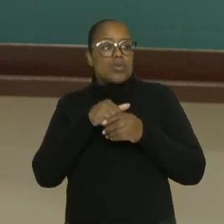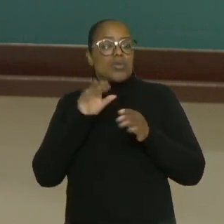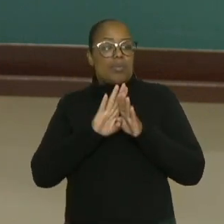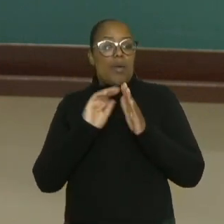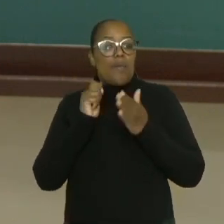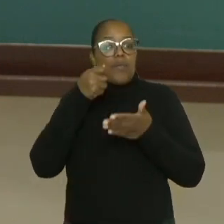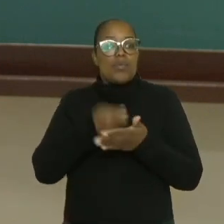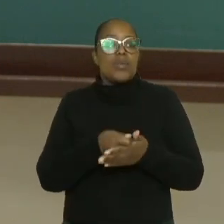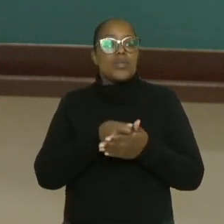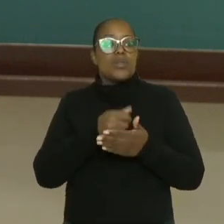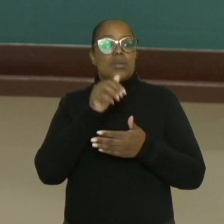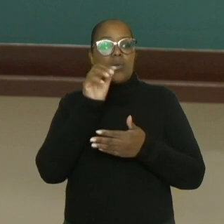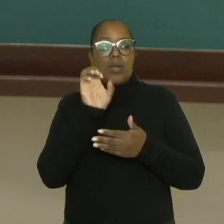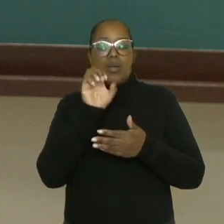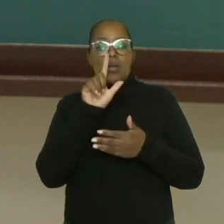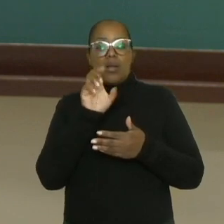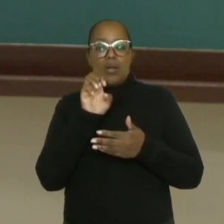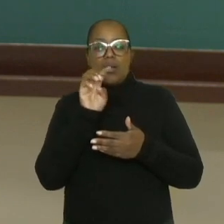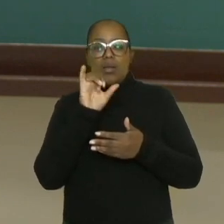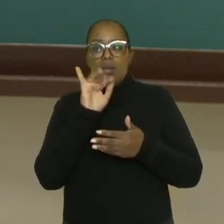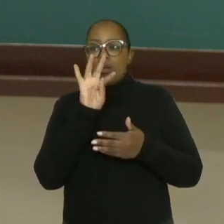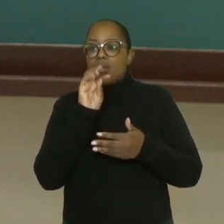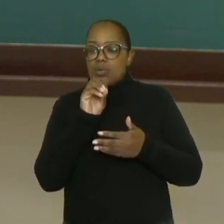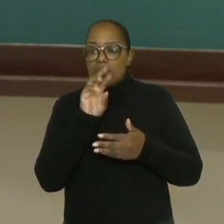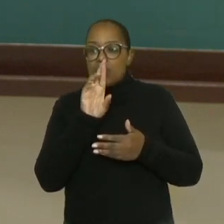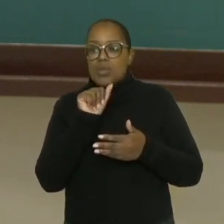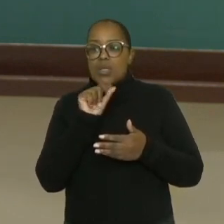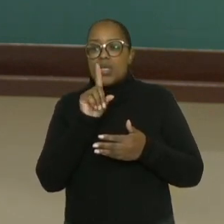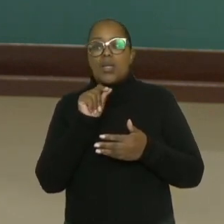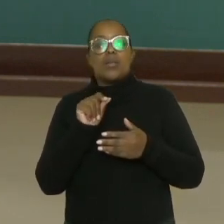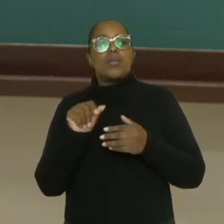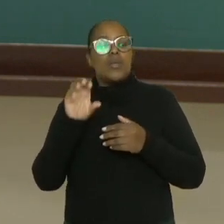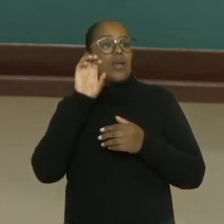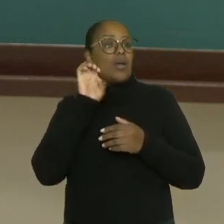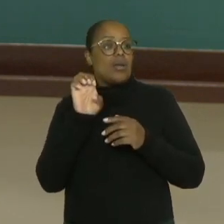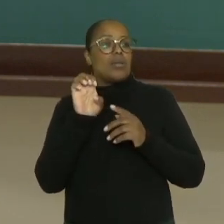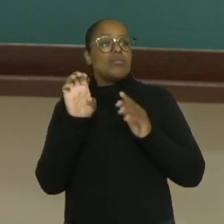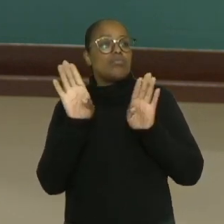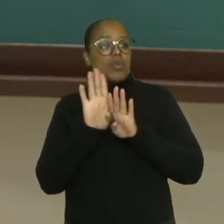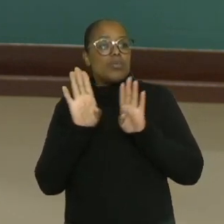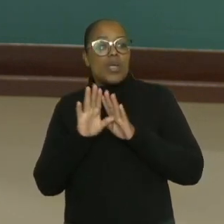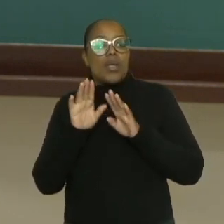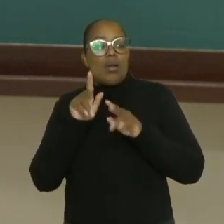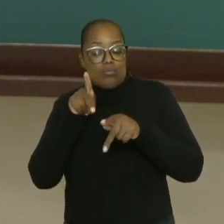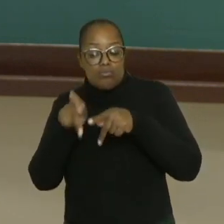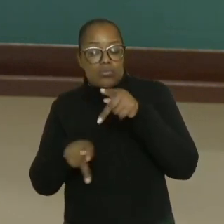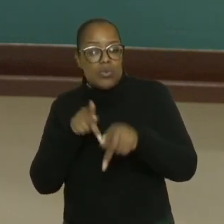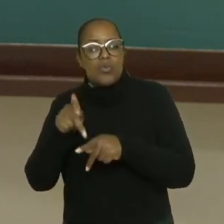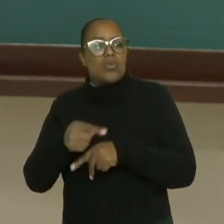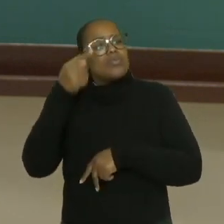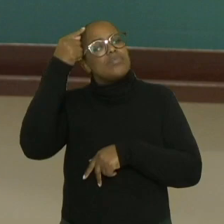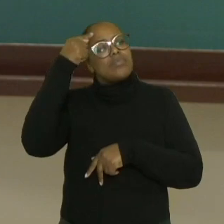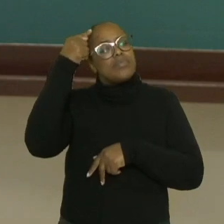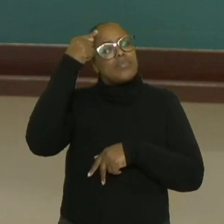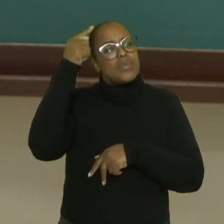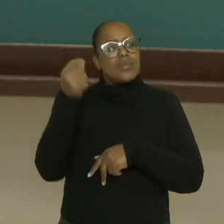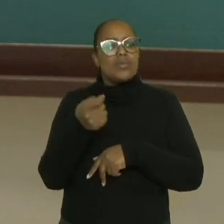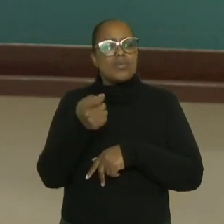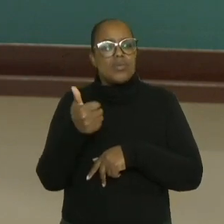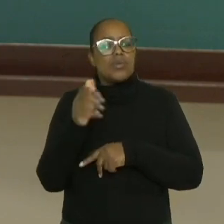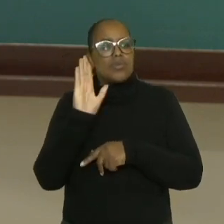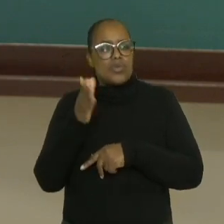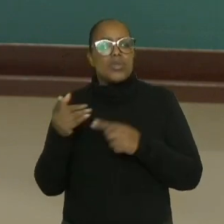do eleitorado monarquista. Ou E, ampliação da representação popular. Então pensem um pouquinho e